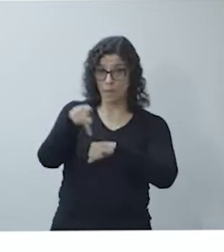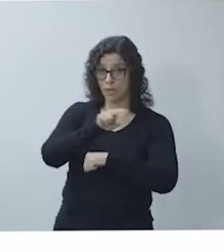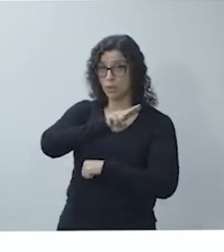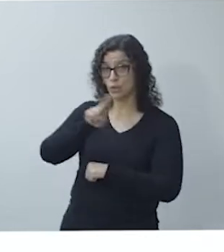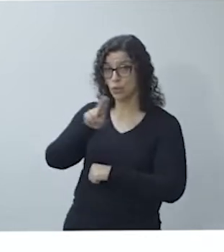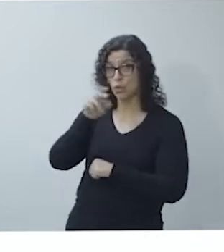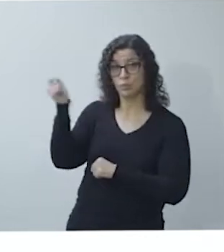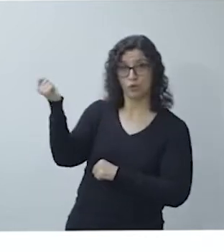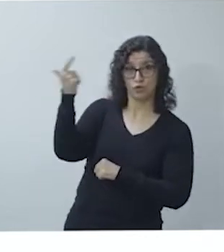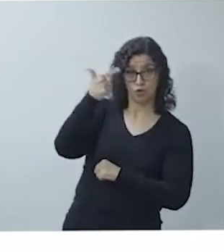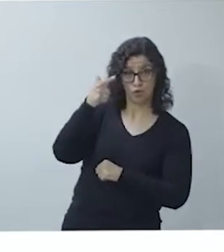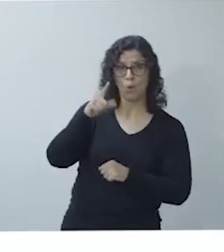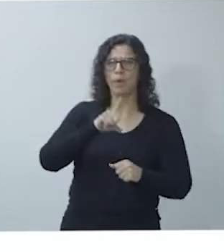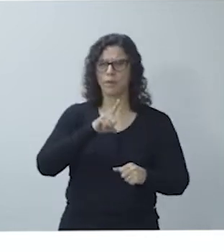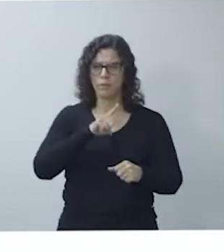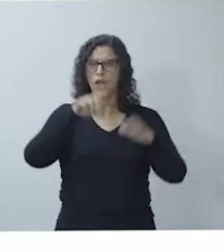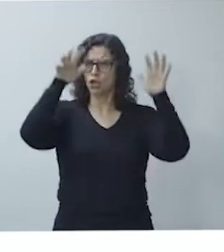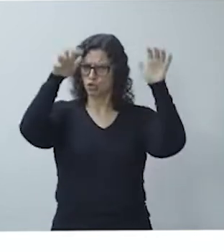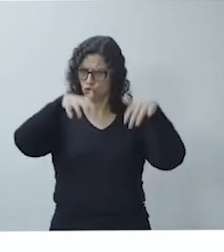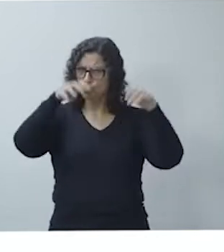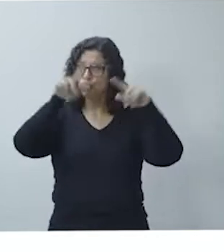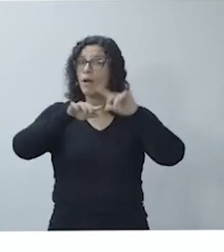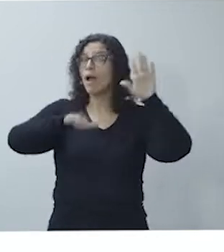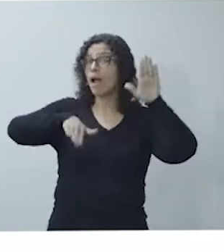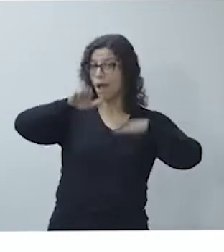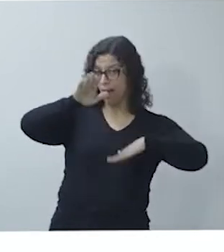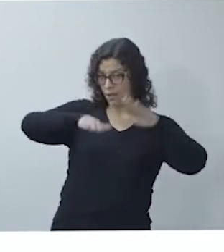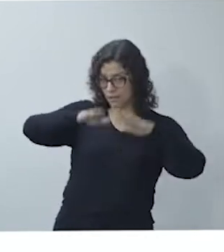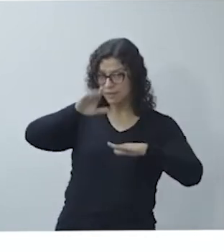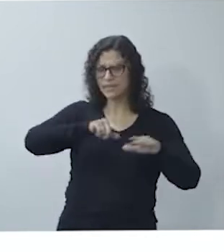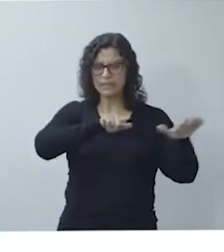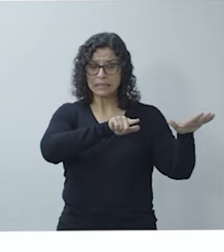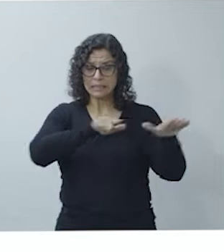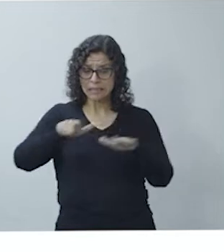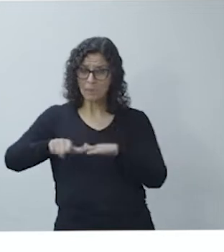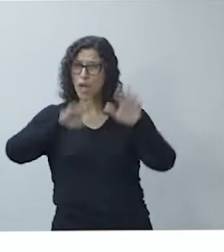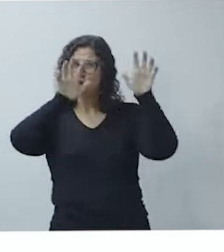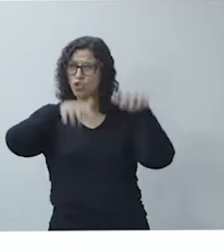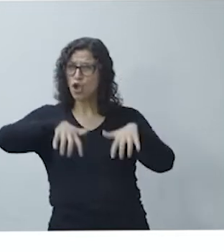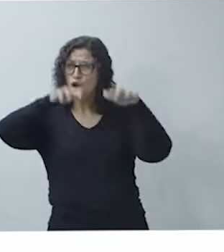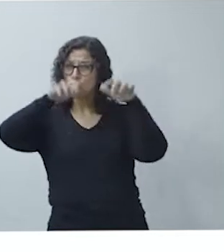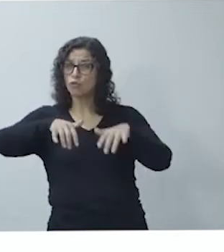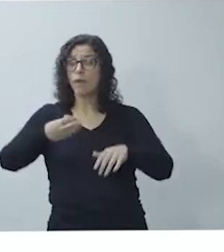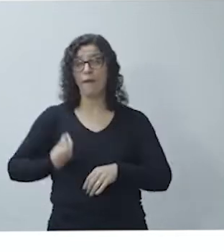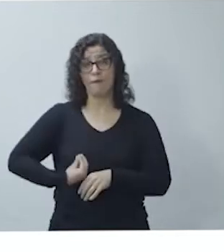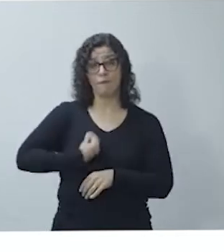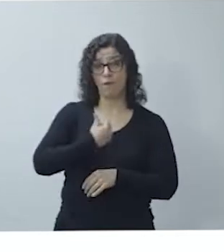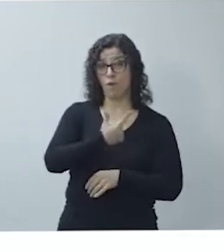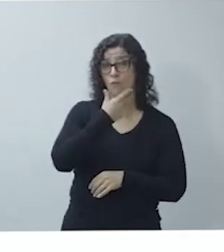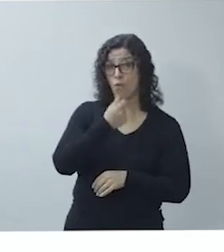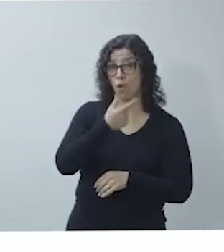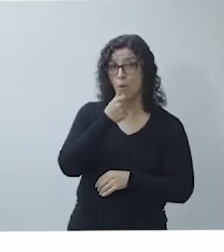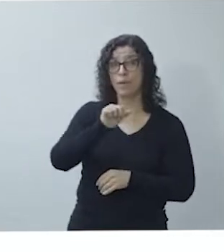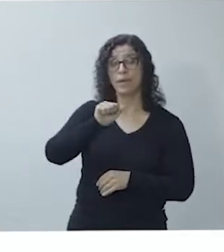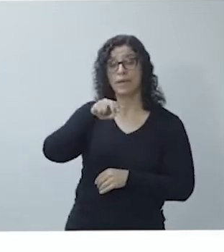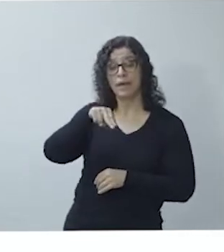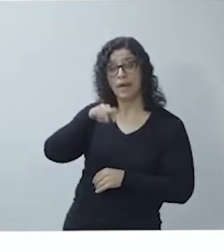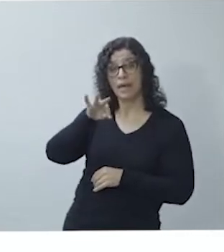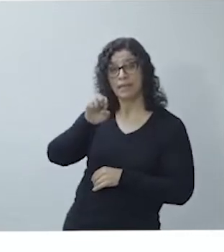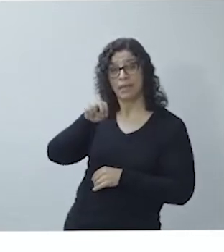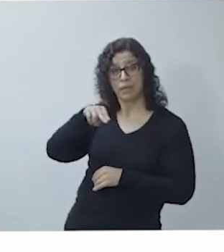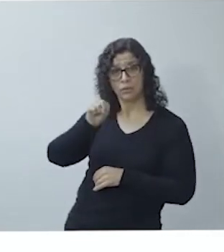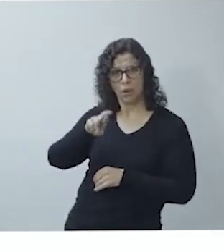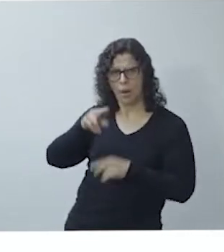chamavam de Sol, apesar de chover, às vezes, semanas inteiras, vivia um homem de nome Antenor. Não